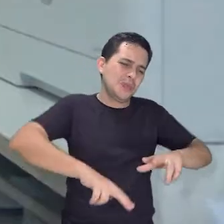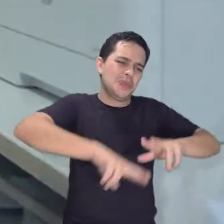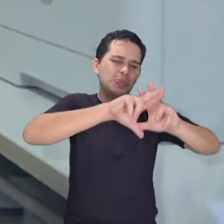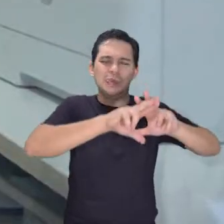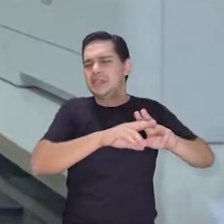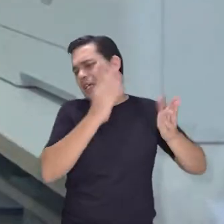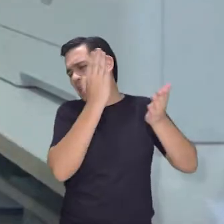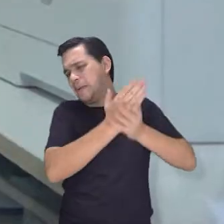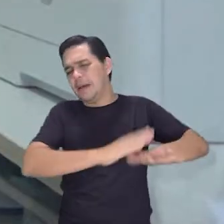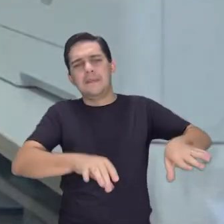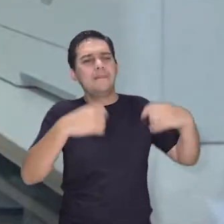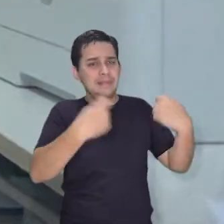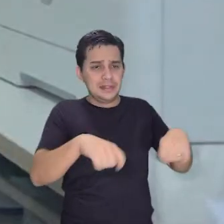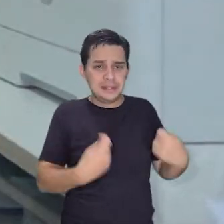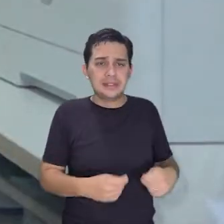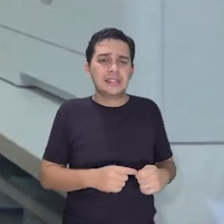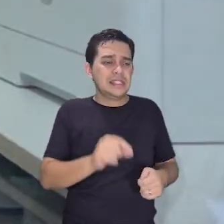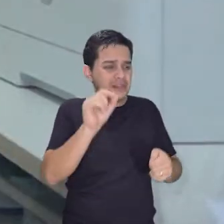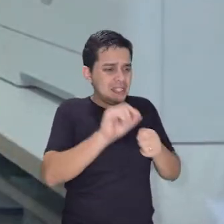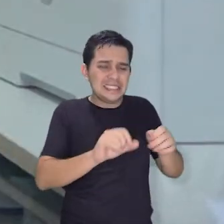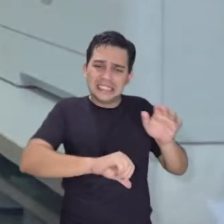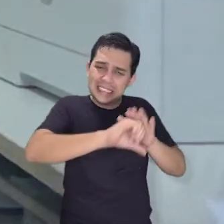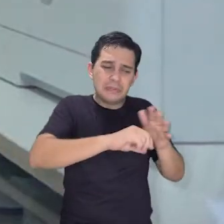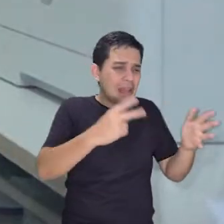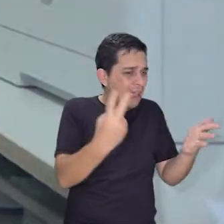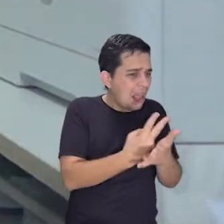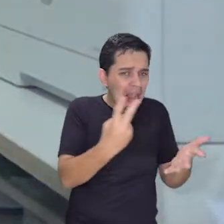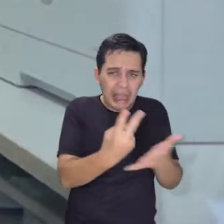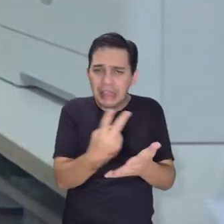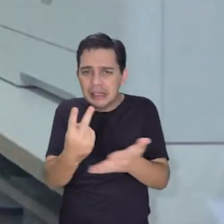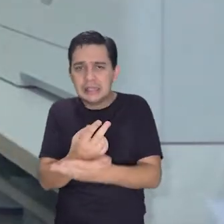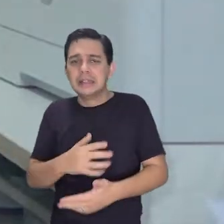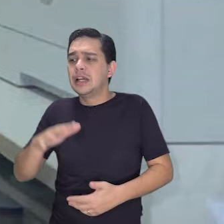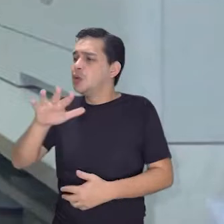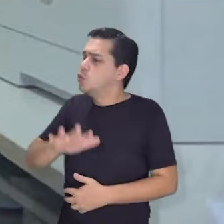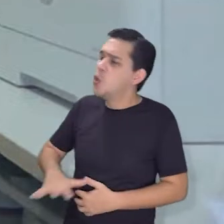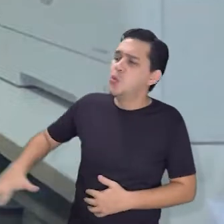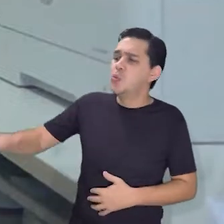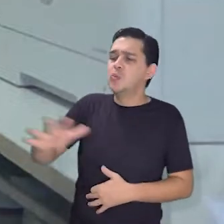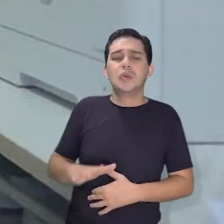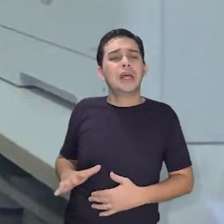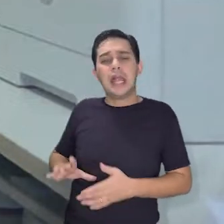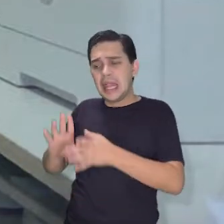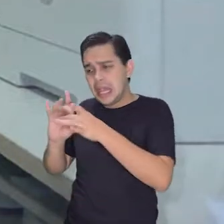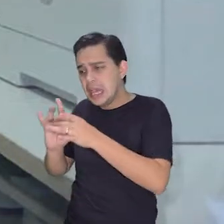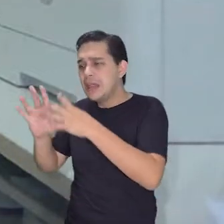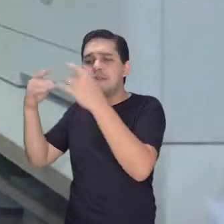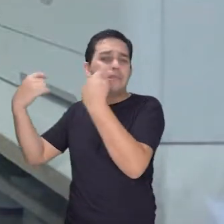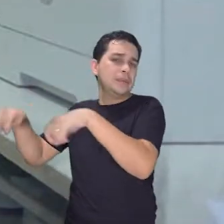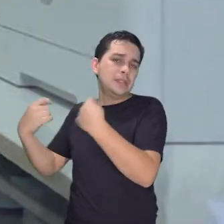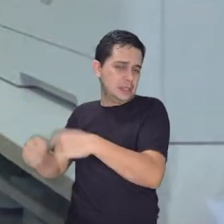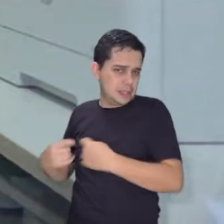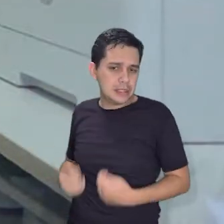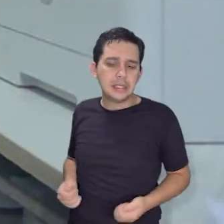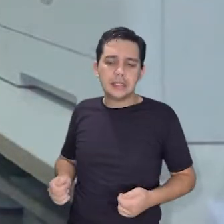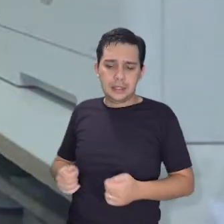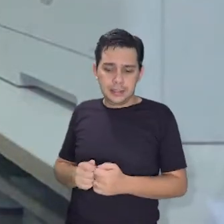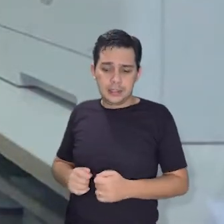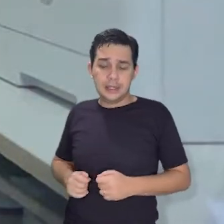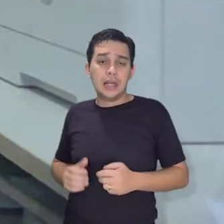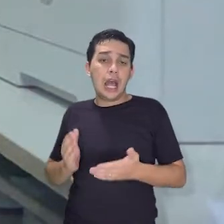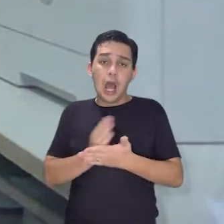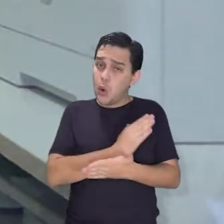forma violenta para explorar atividades ilícitas, em detrimento da liberdade da comunidade e ainda com